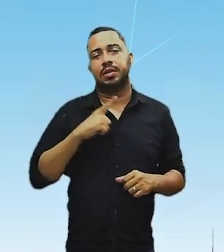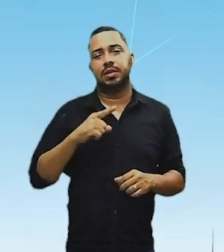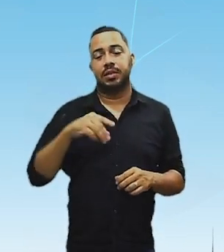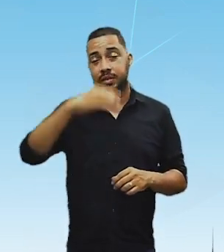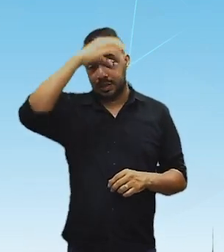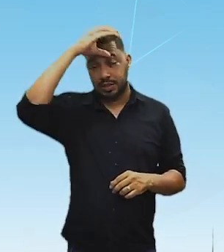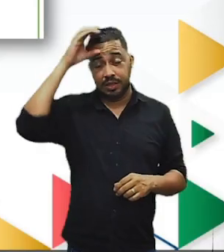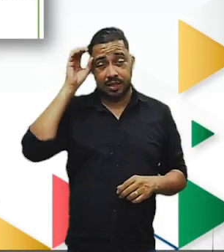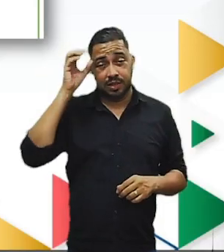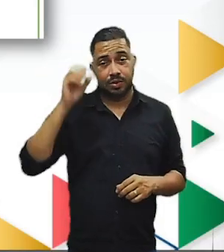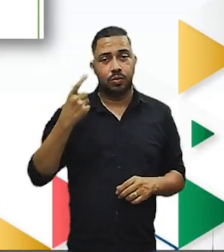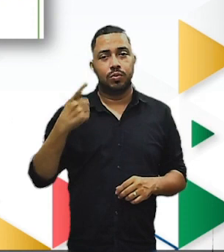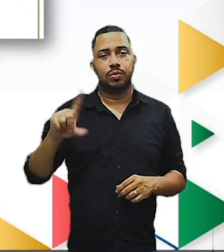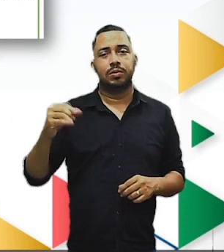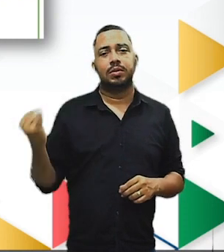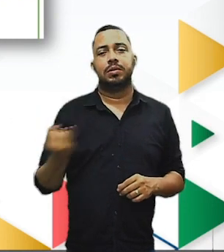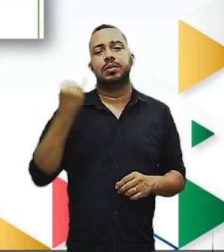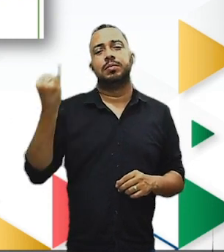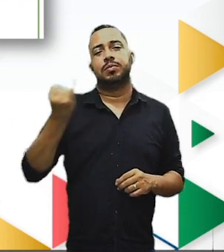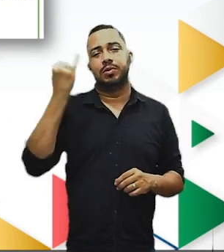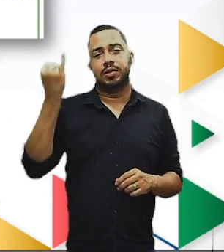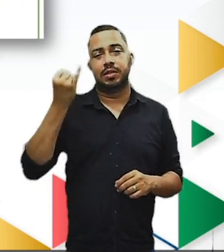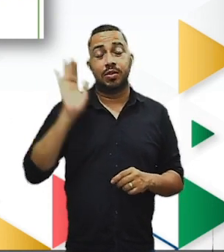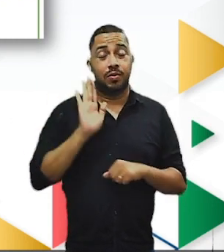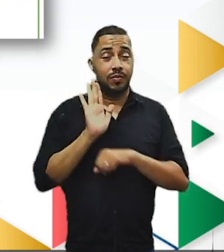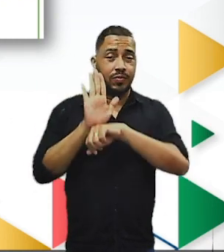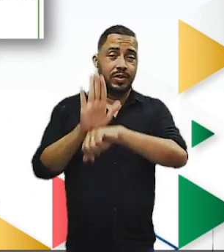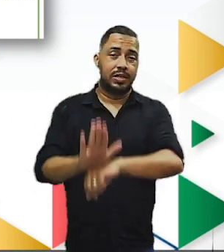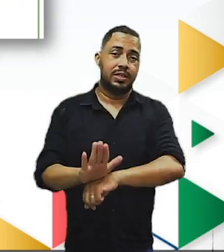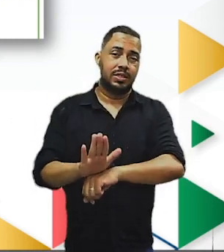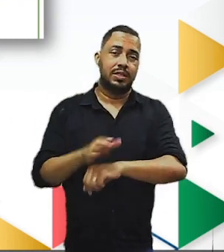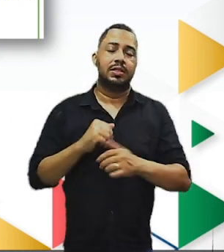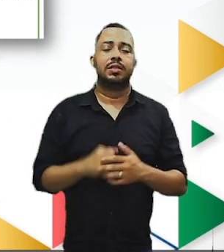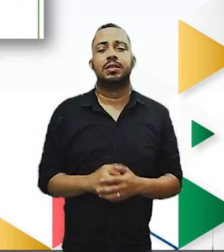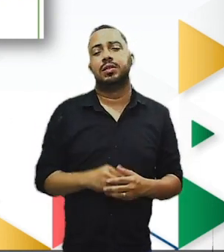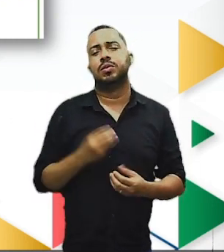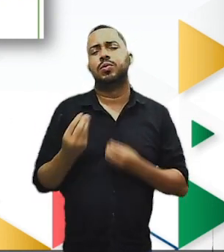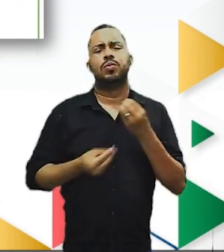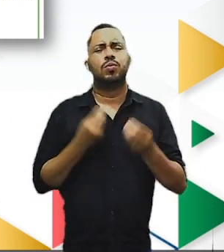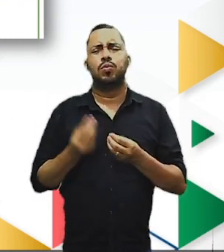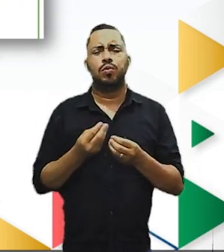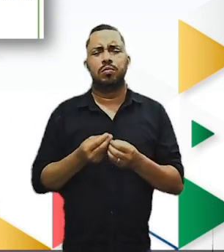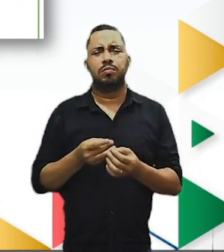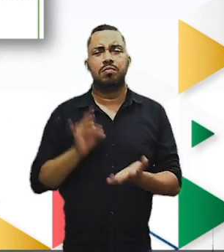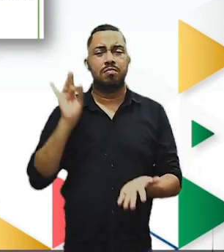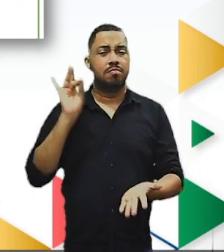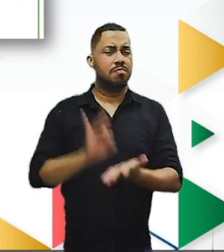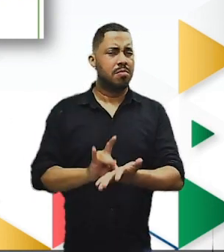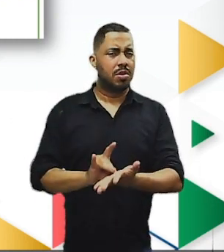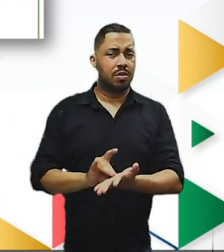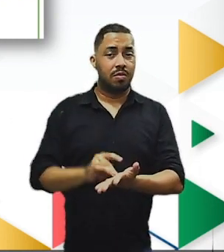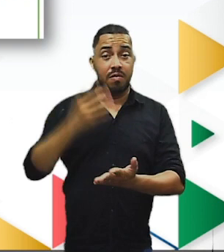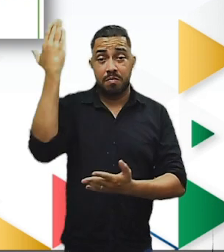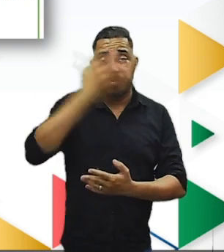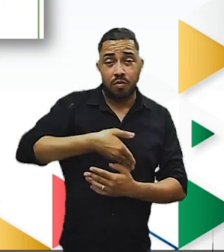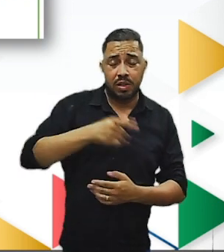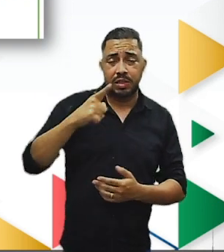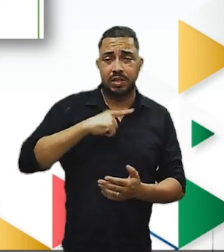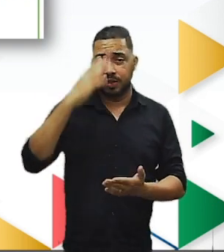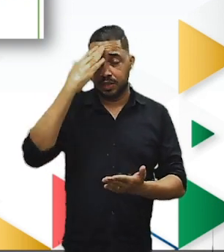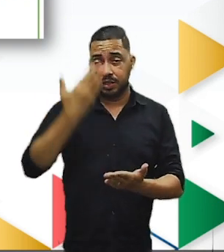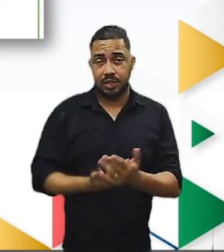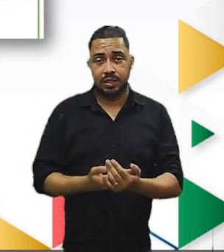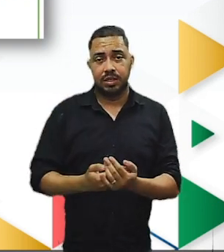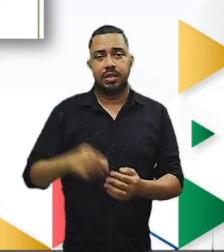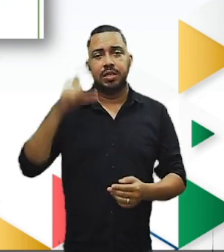ponto importante, outro passo é oferecer evidências. Como assim? Tendo credibilidade, interesse